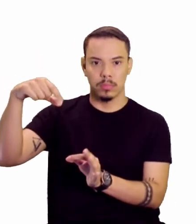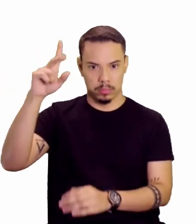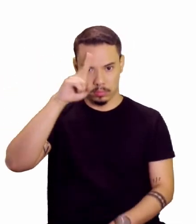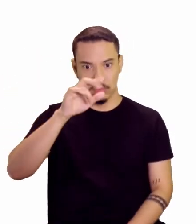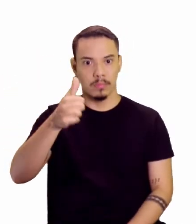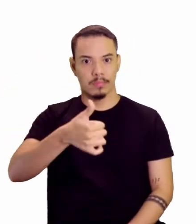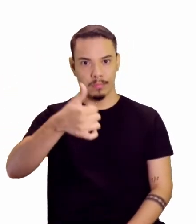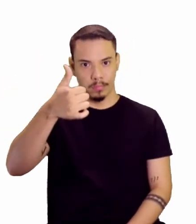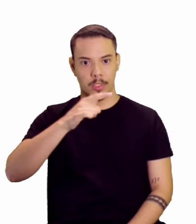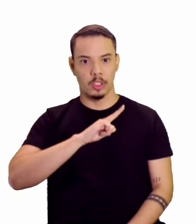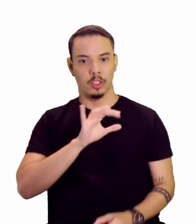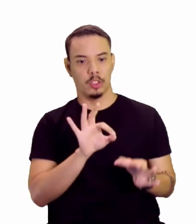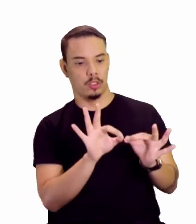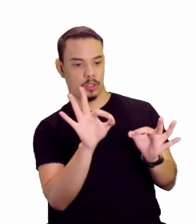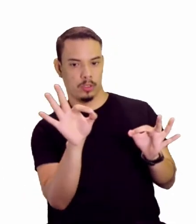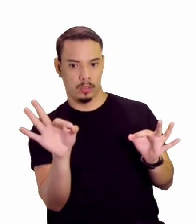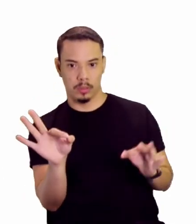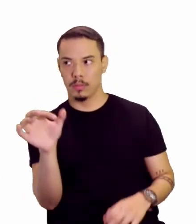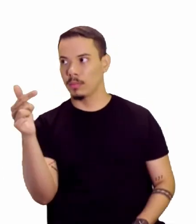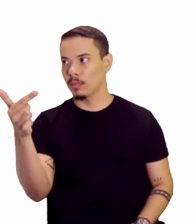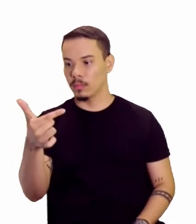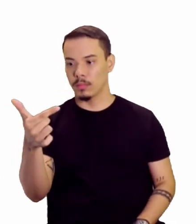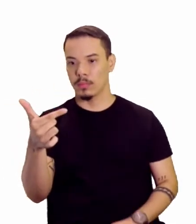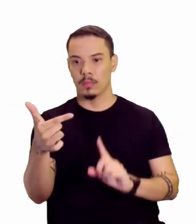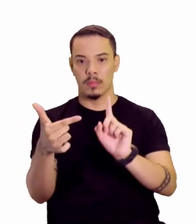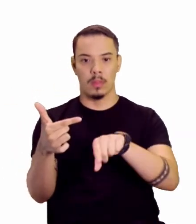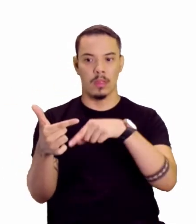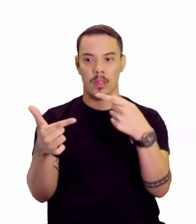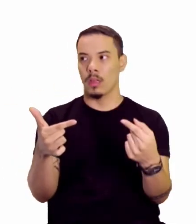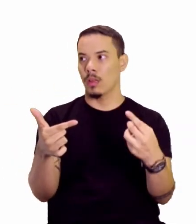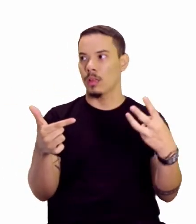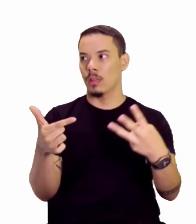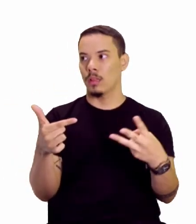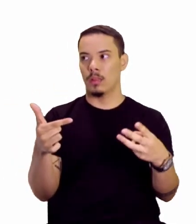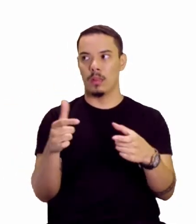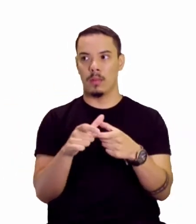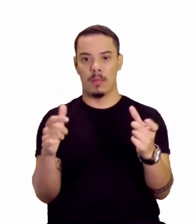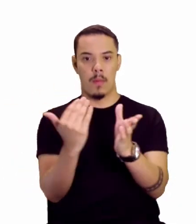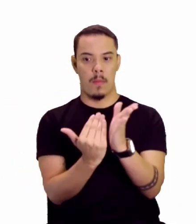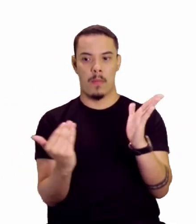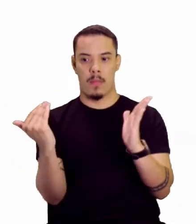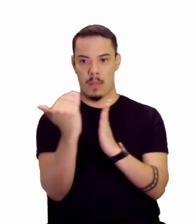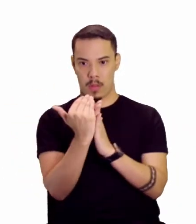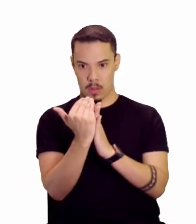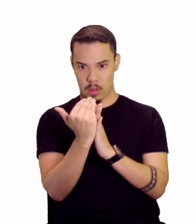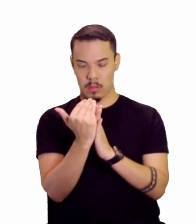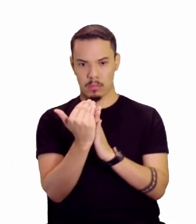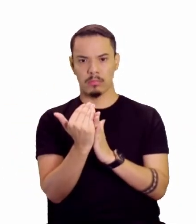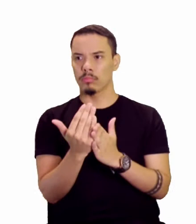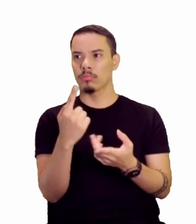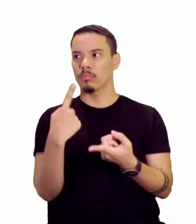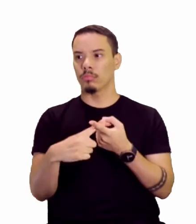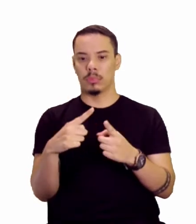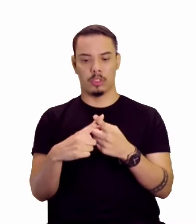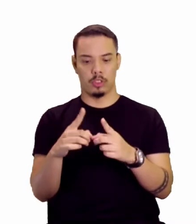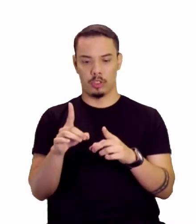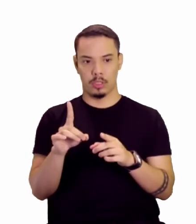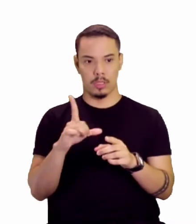gota está à distância da segunda, a segunda da terceira está muito maior, né? Essa distância